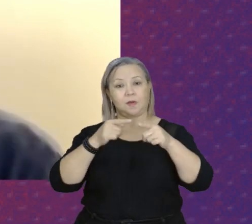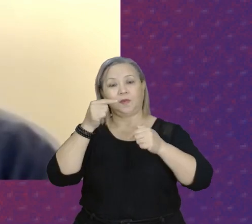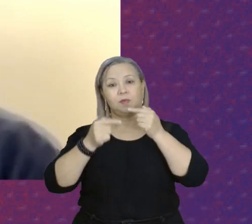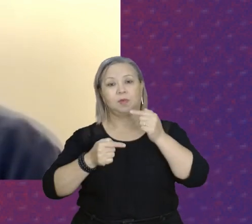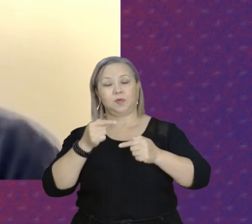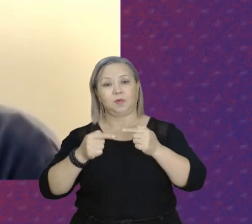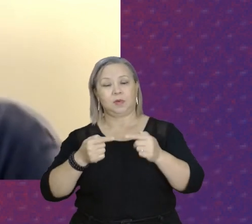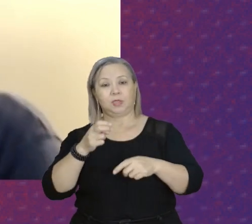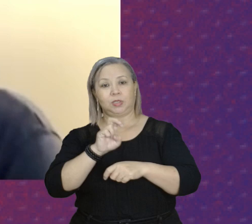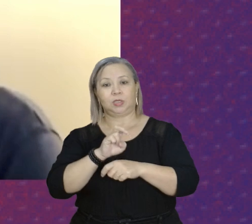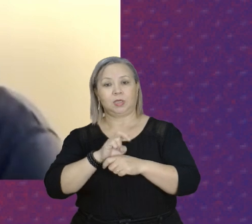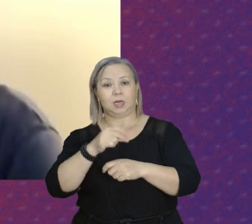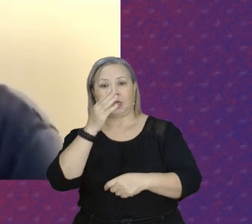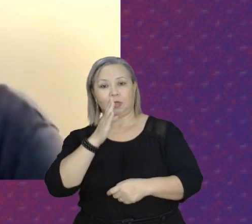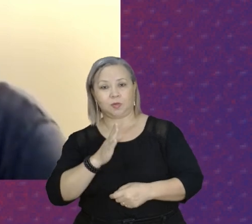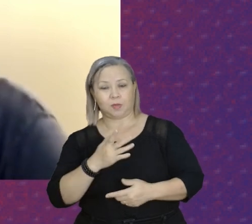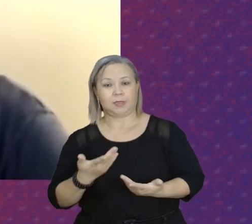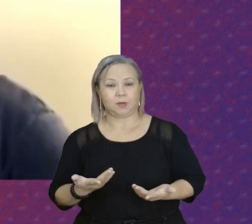no Brasil.